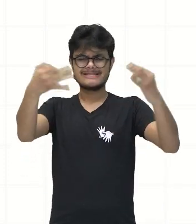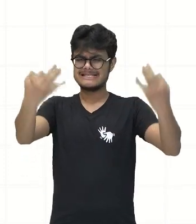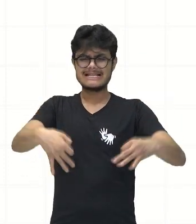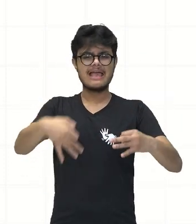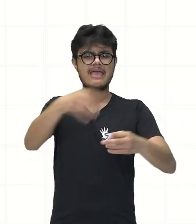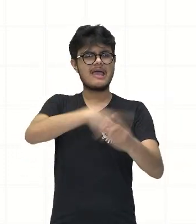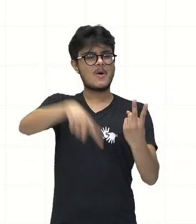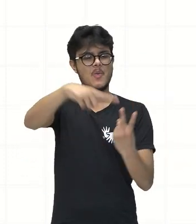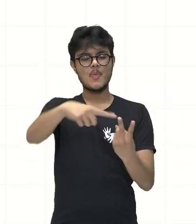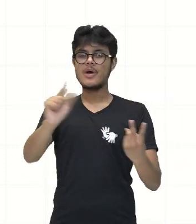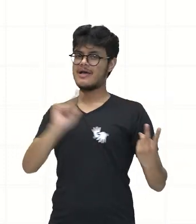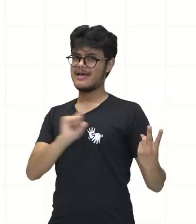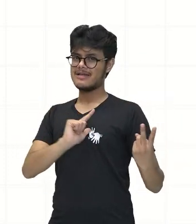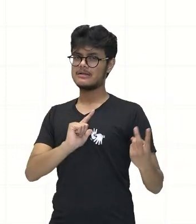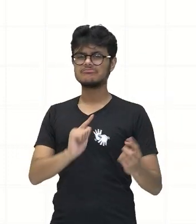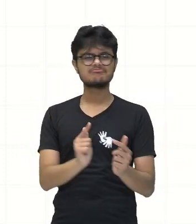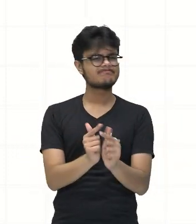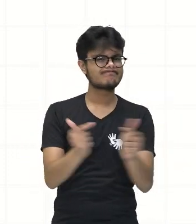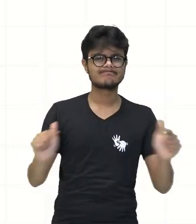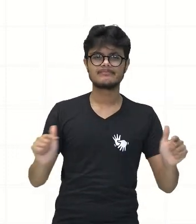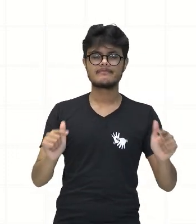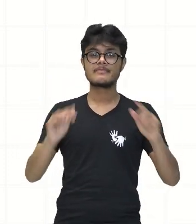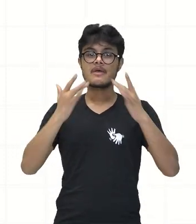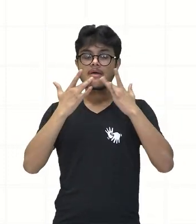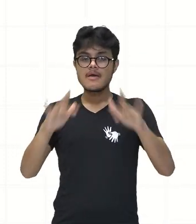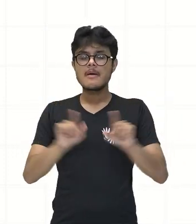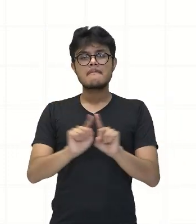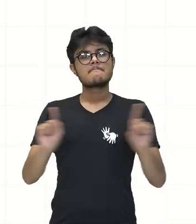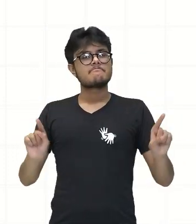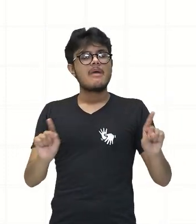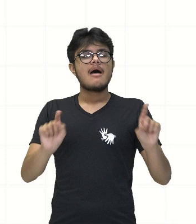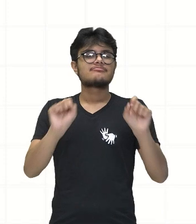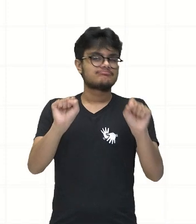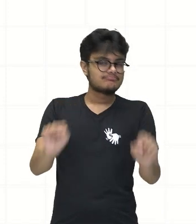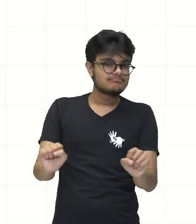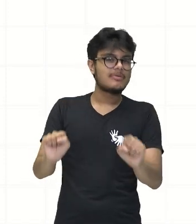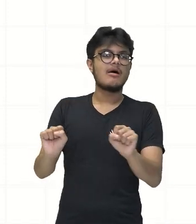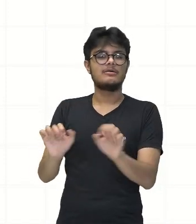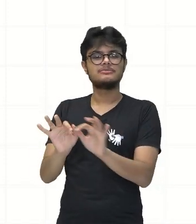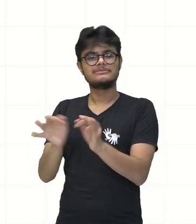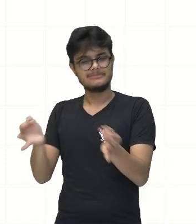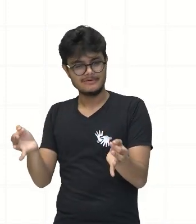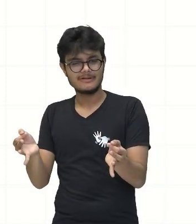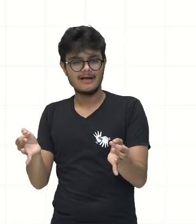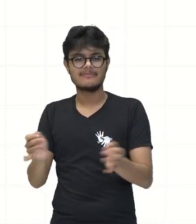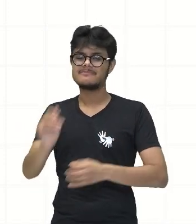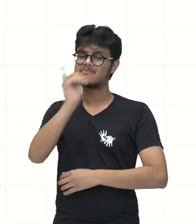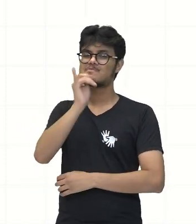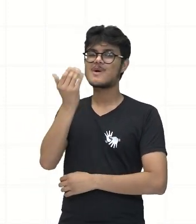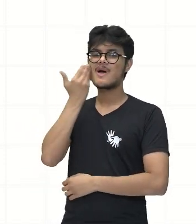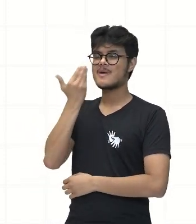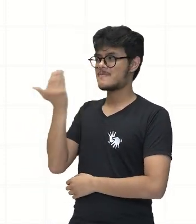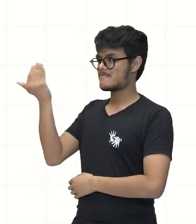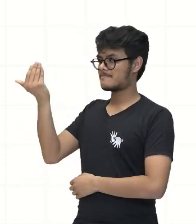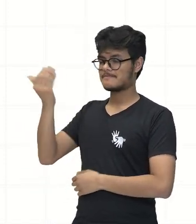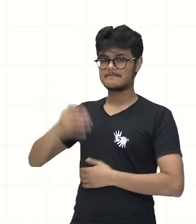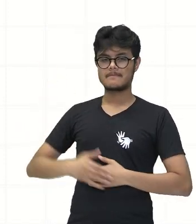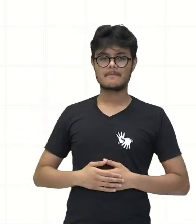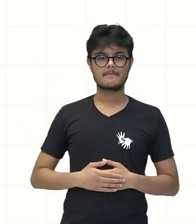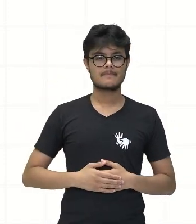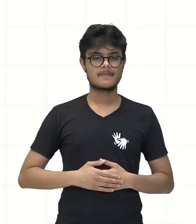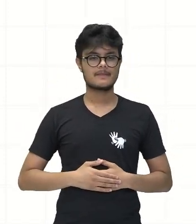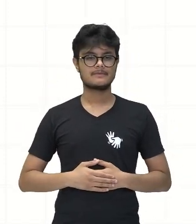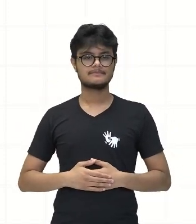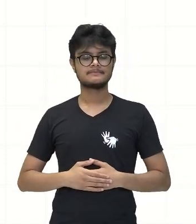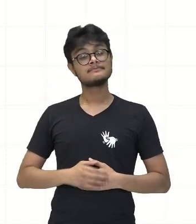terão raiz quadrada inteira, né? Só que aí eu posso simplificar esse radical. Acompanha comigo. Então, ó,